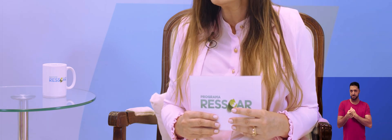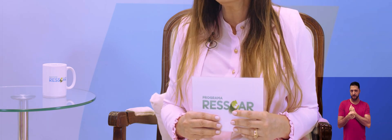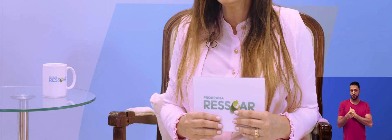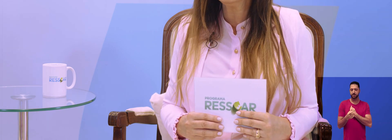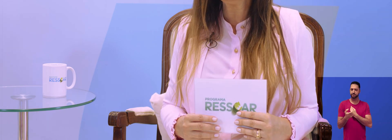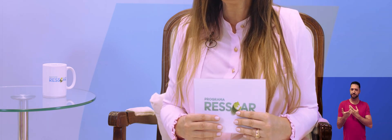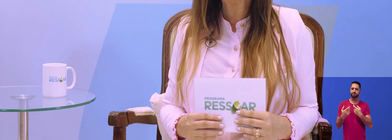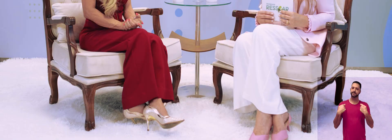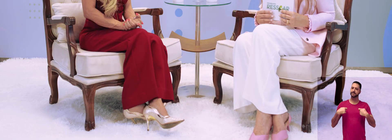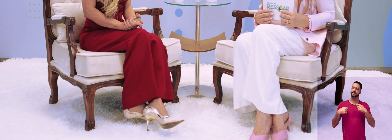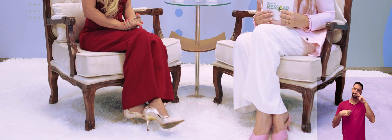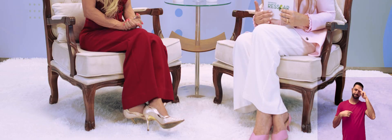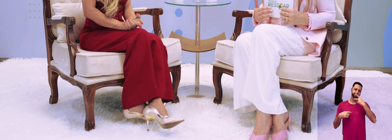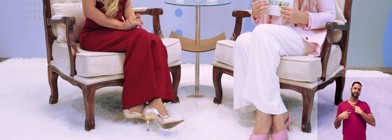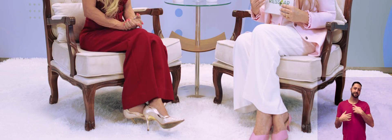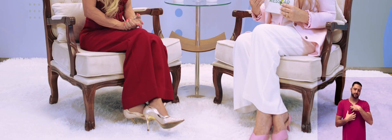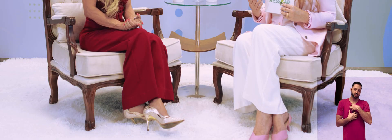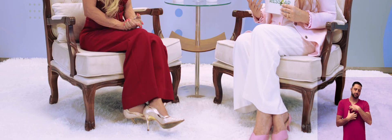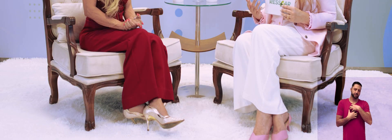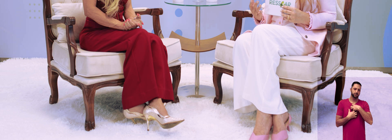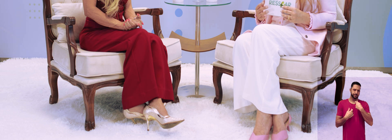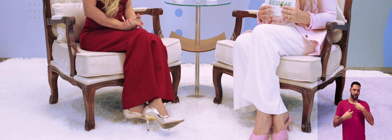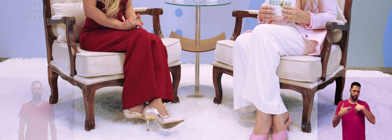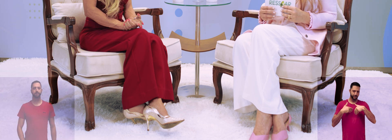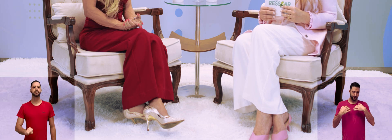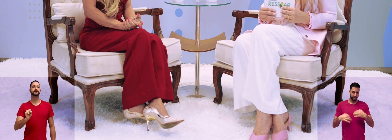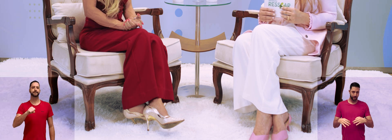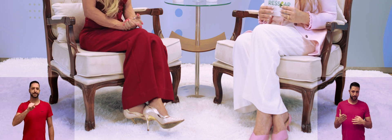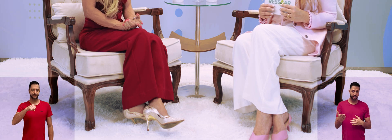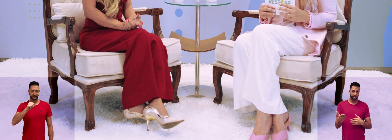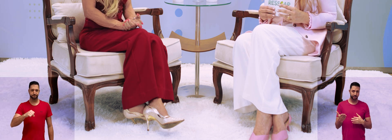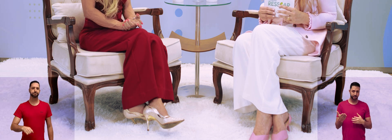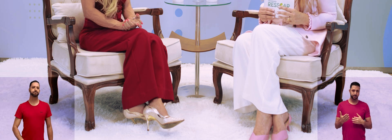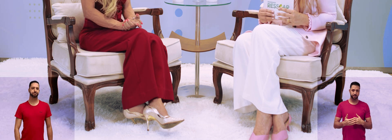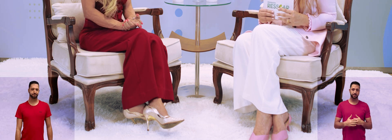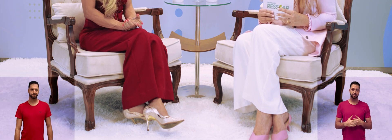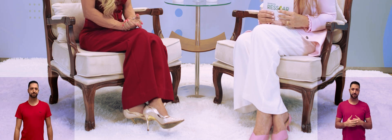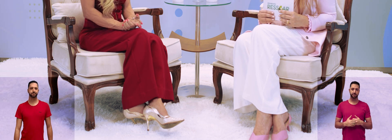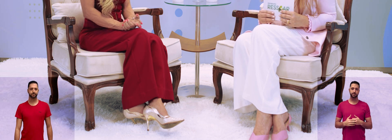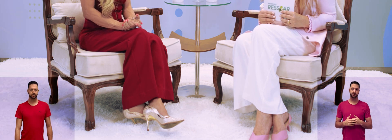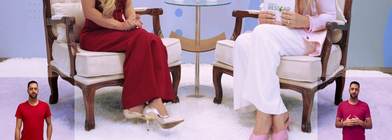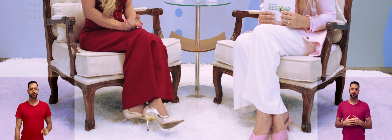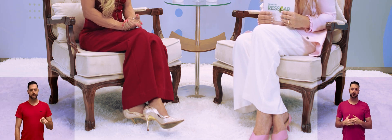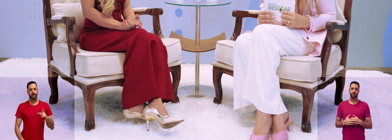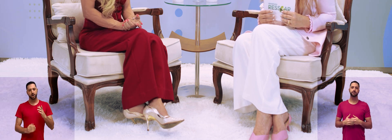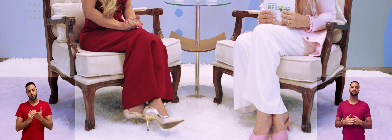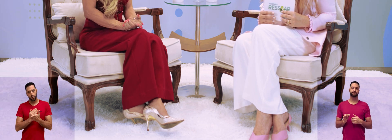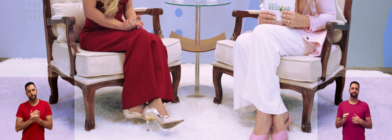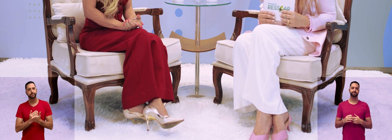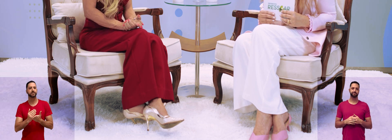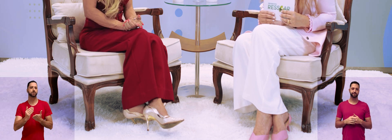família passando, né? É ir lá cuidar das emoções, né, doutora? Sim. Começa por ali, né?